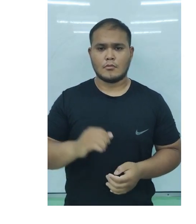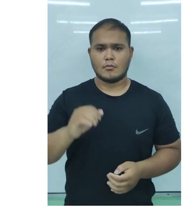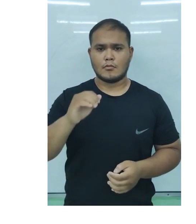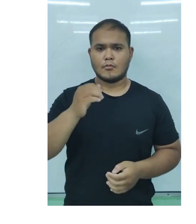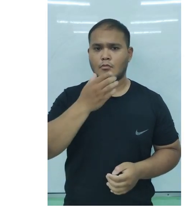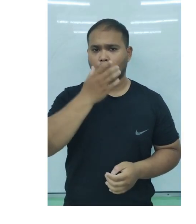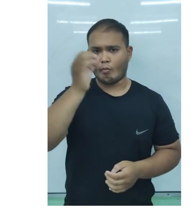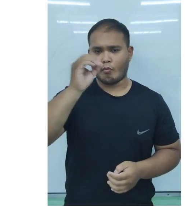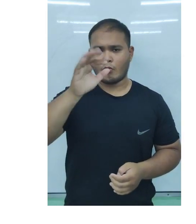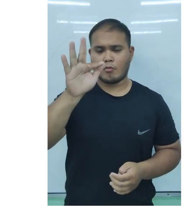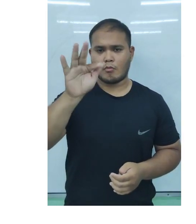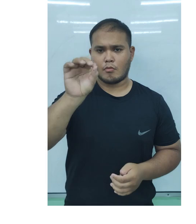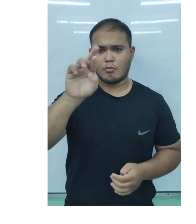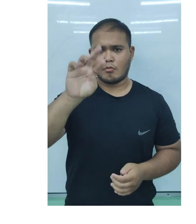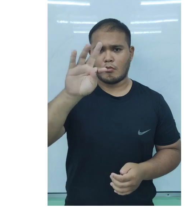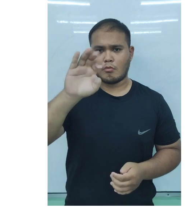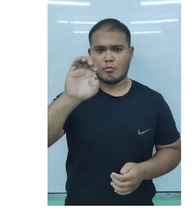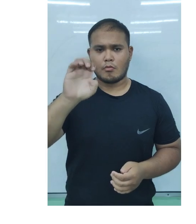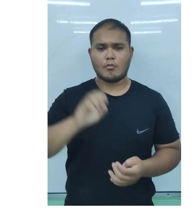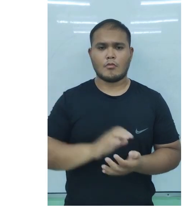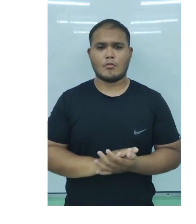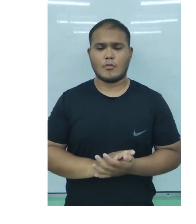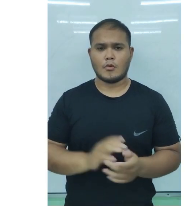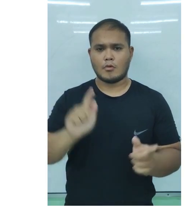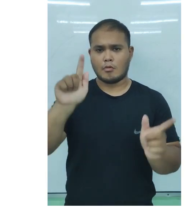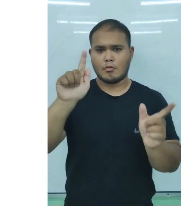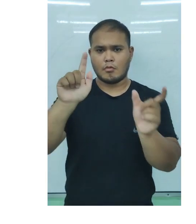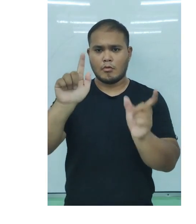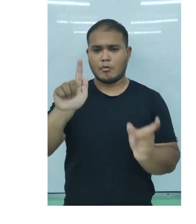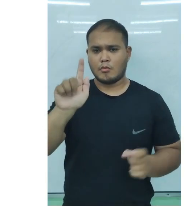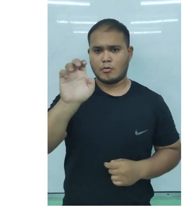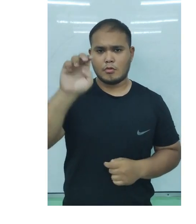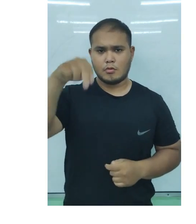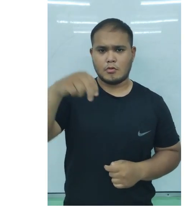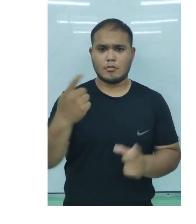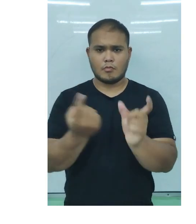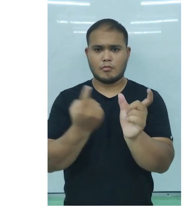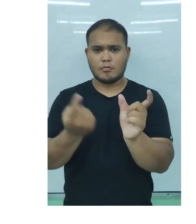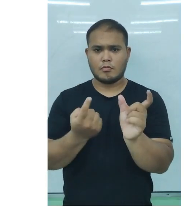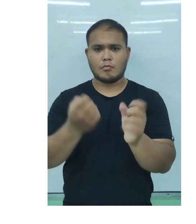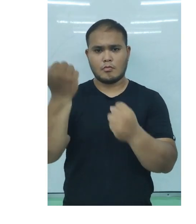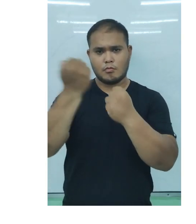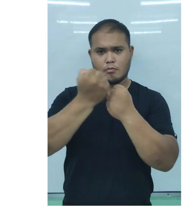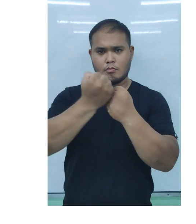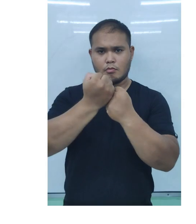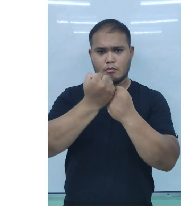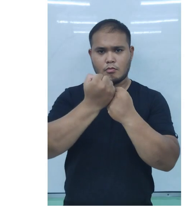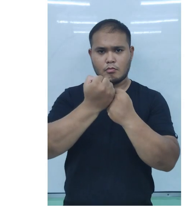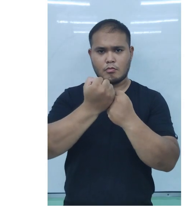singular, fortes, e substitui a desinência is, ou porió, ou